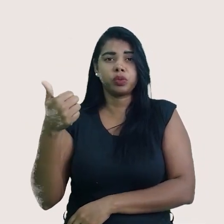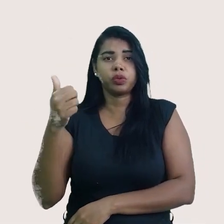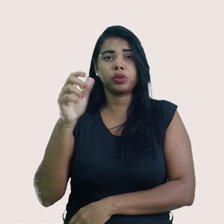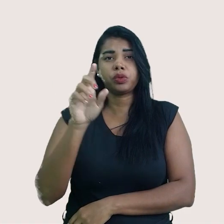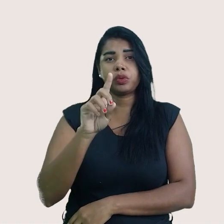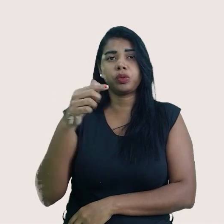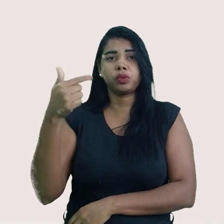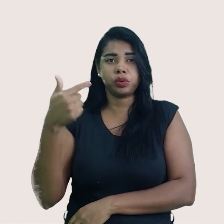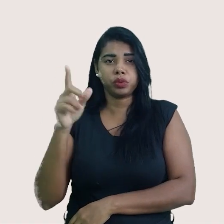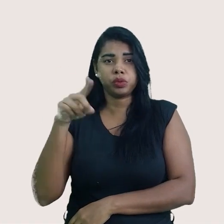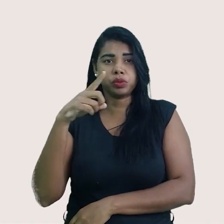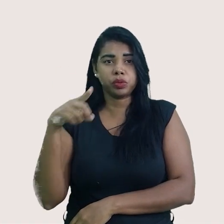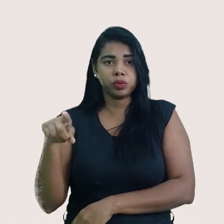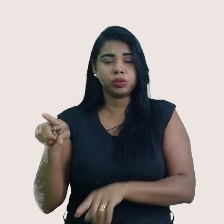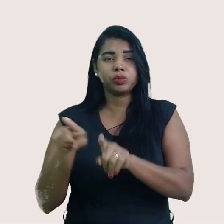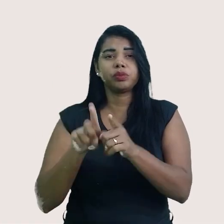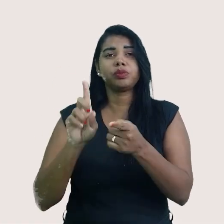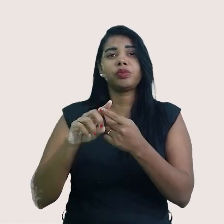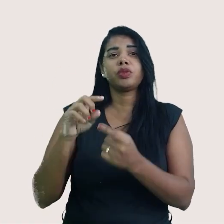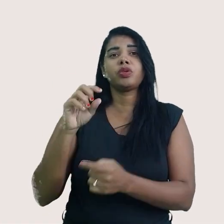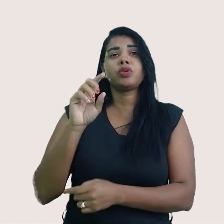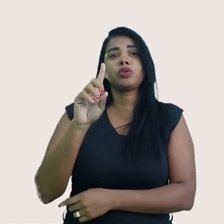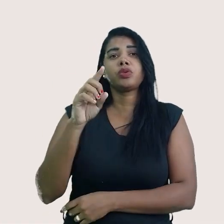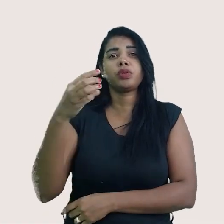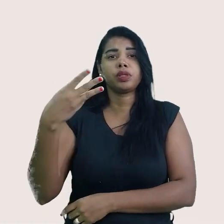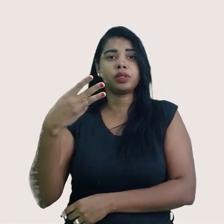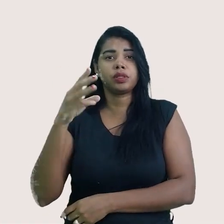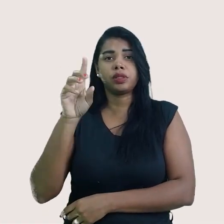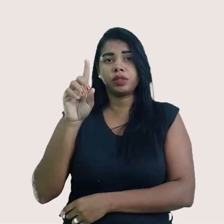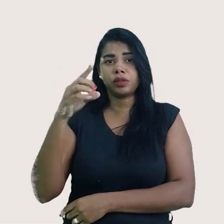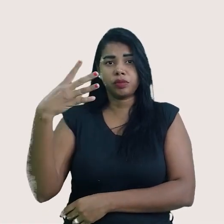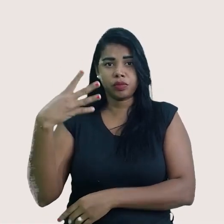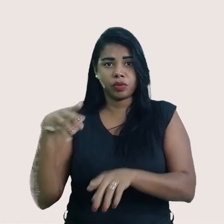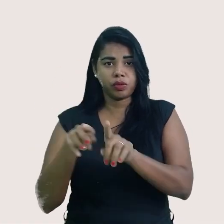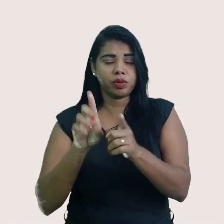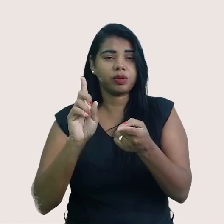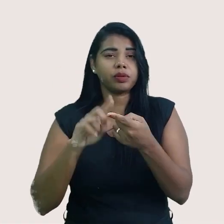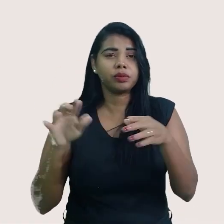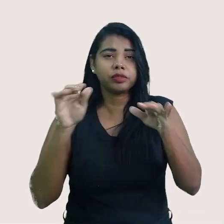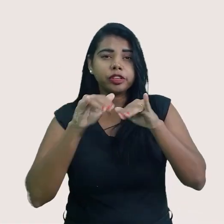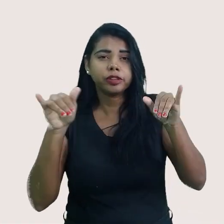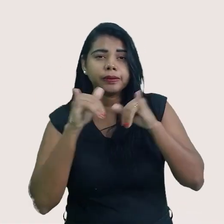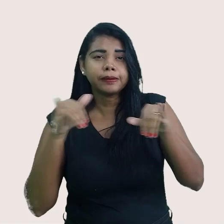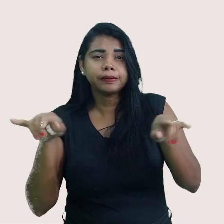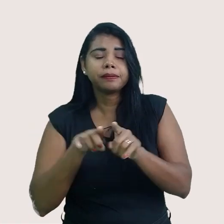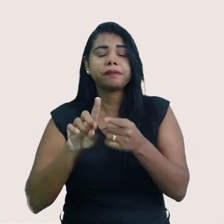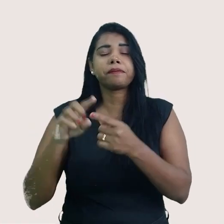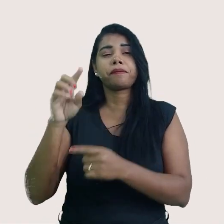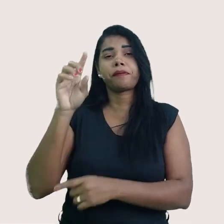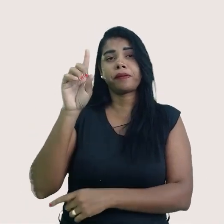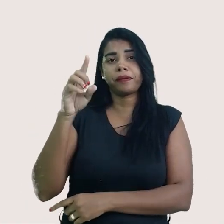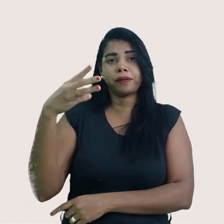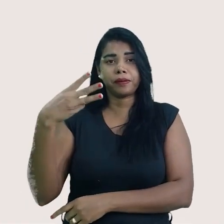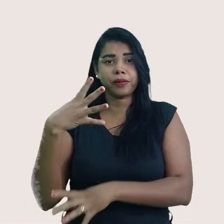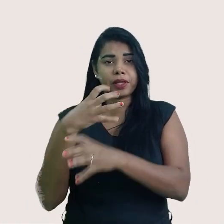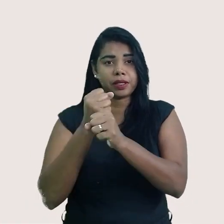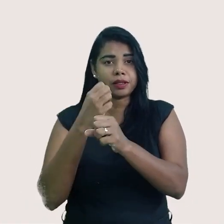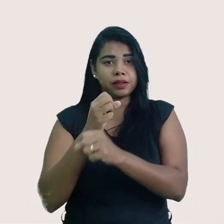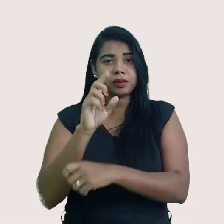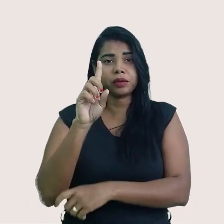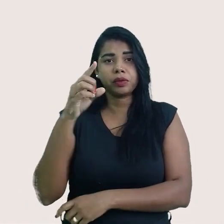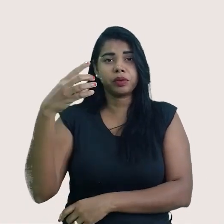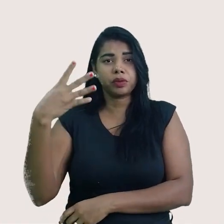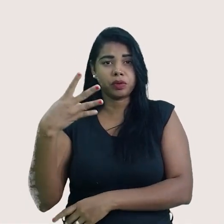D2 é cancelado com o D2, ficando apenas D3 e D4. Lembre-se que no enunciado ele fala que D3 somado com